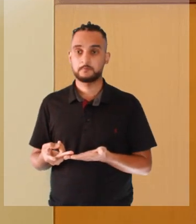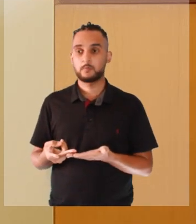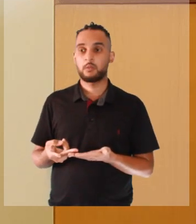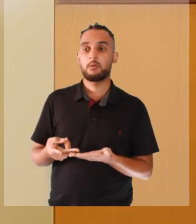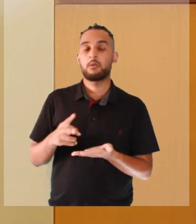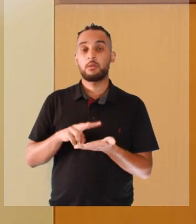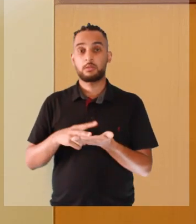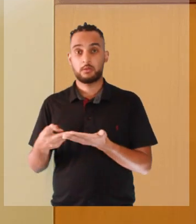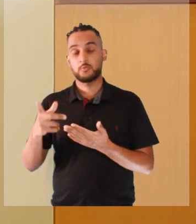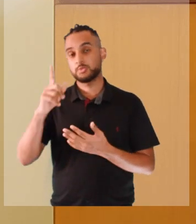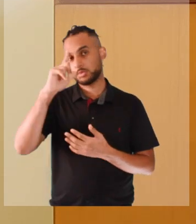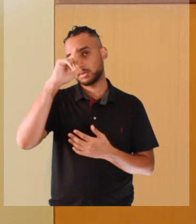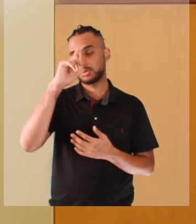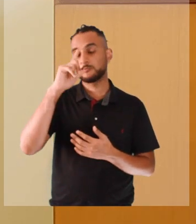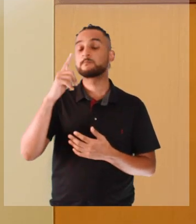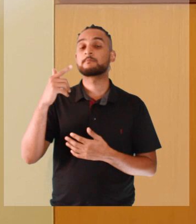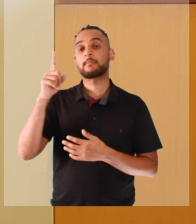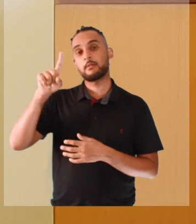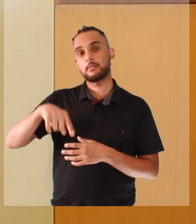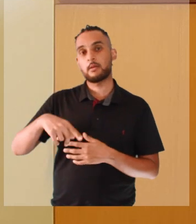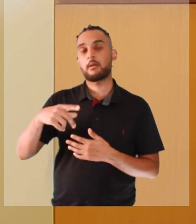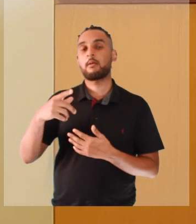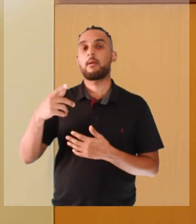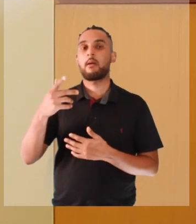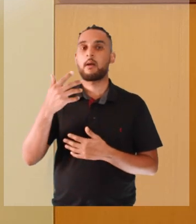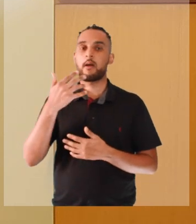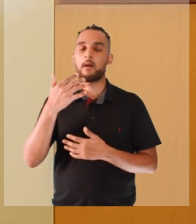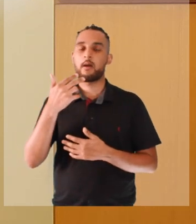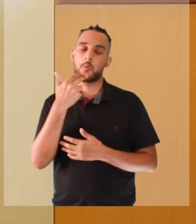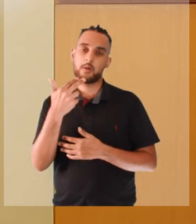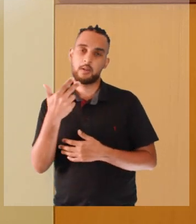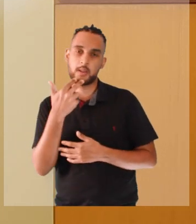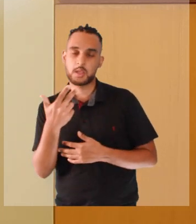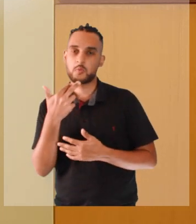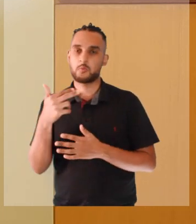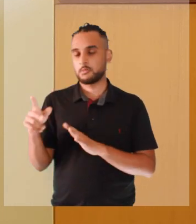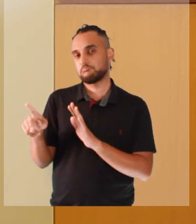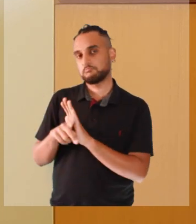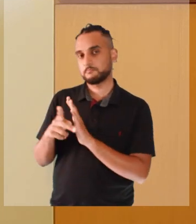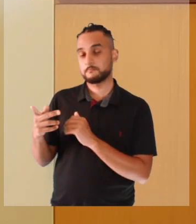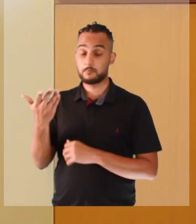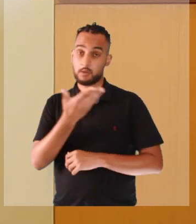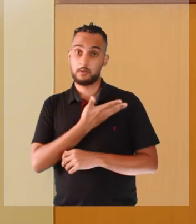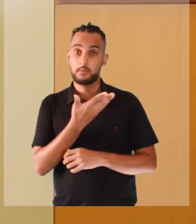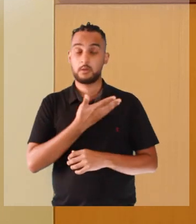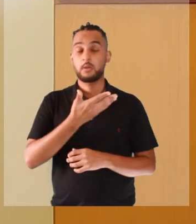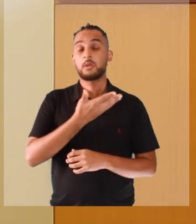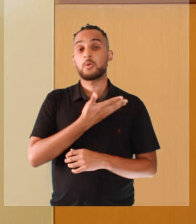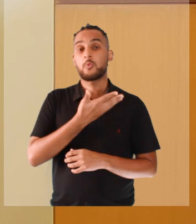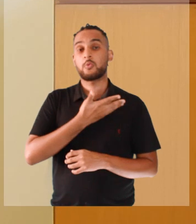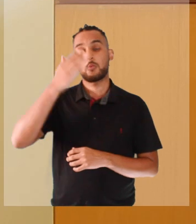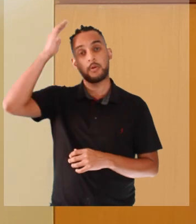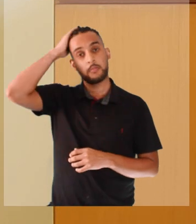línguas originais em que foram escritas para a língua latina, que era a língua